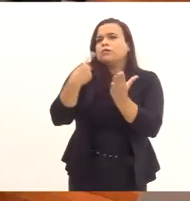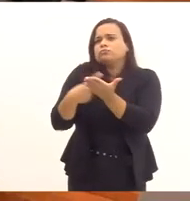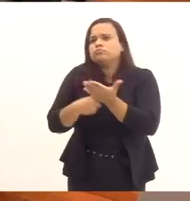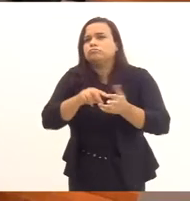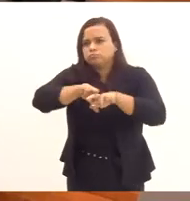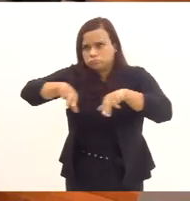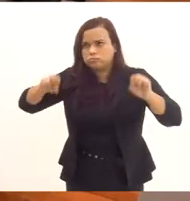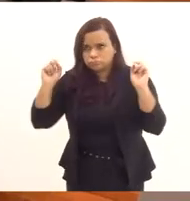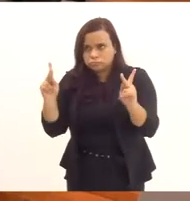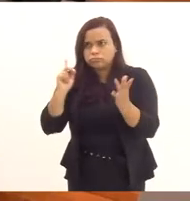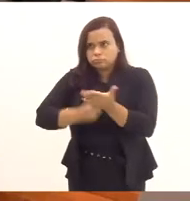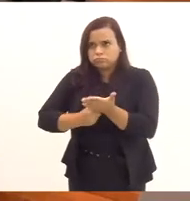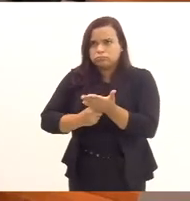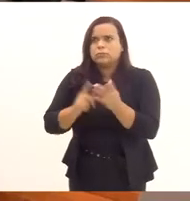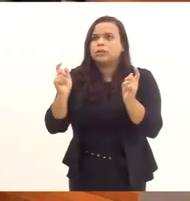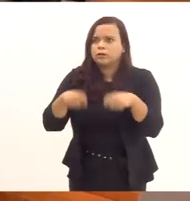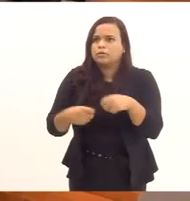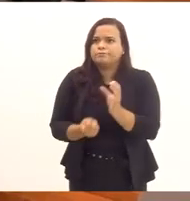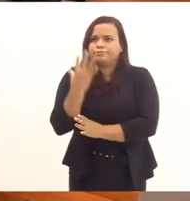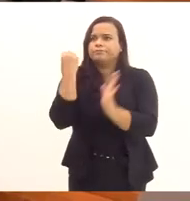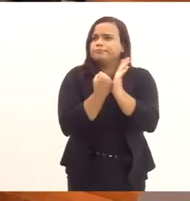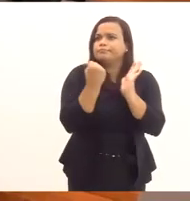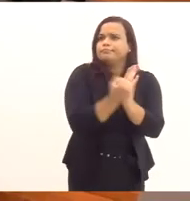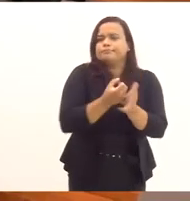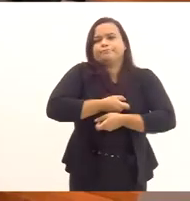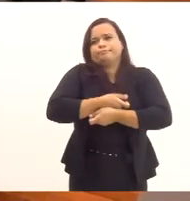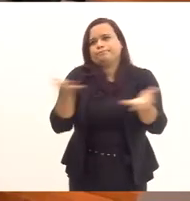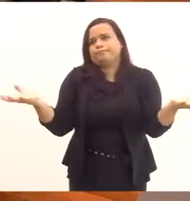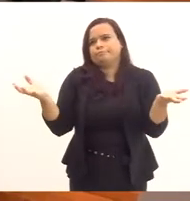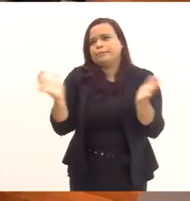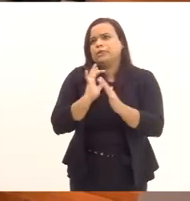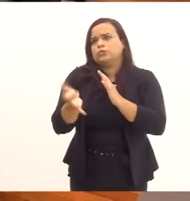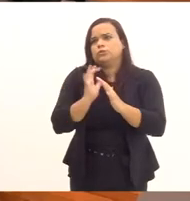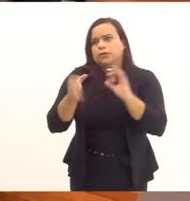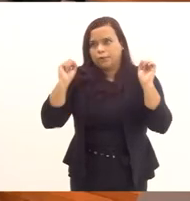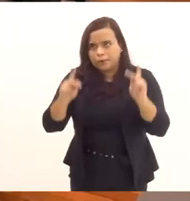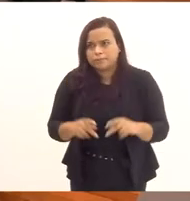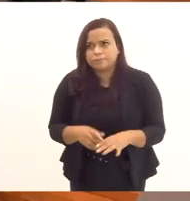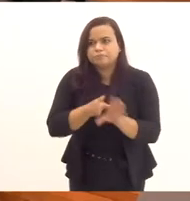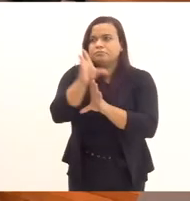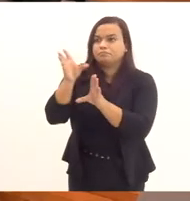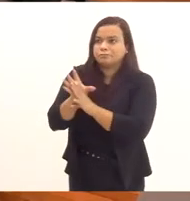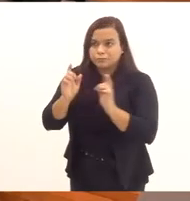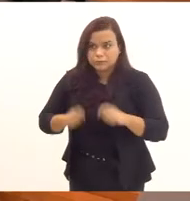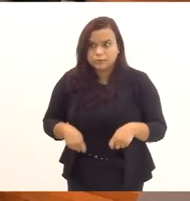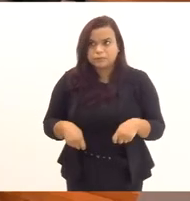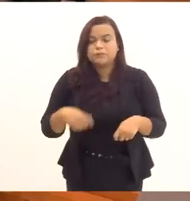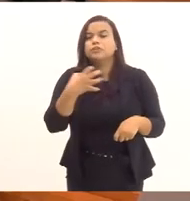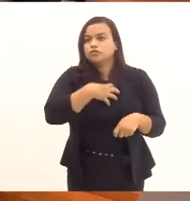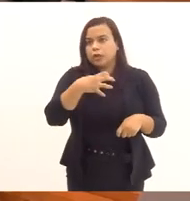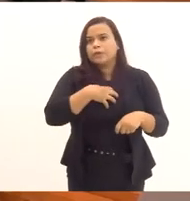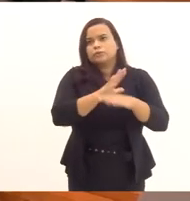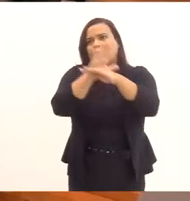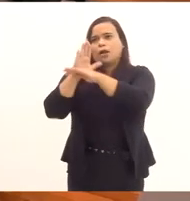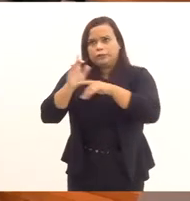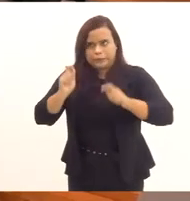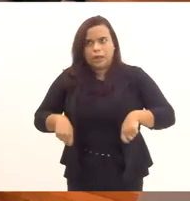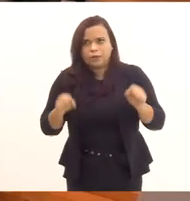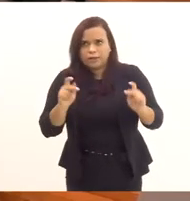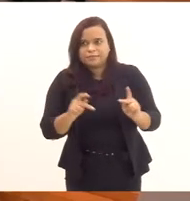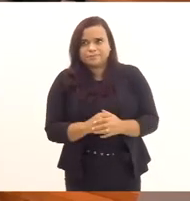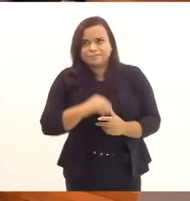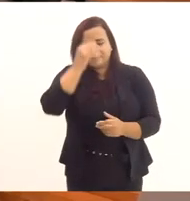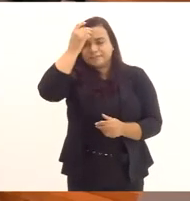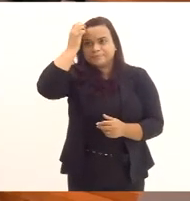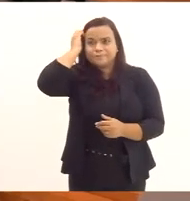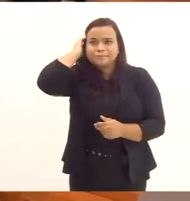faça as contribuições a gente chega num formato bota as logomarcas ali distribuir pelas redes sociais acho que é uma contribuição a maneira que a gente tem que contribuir também